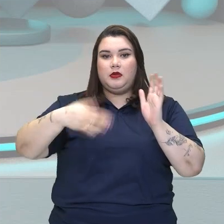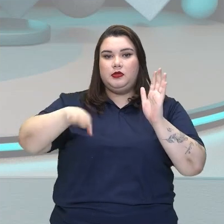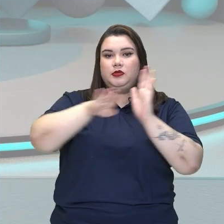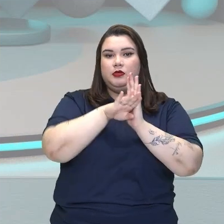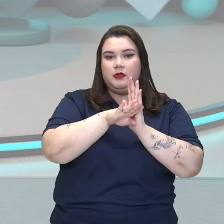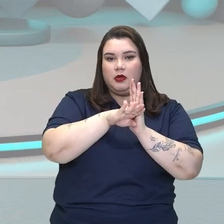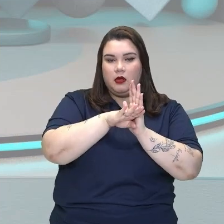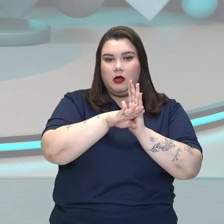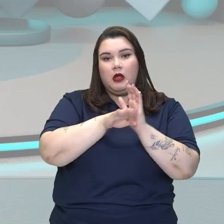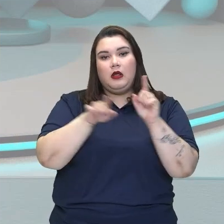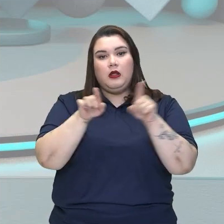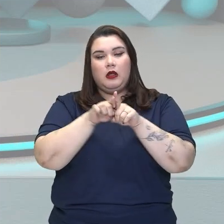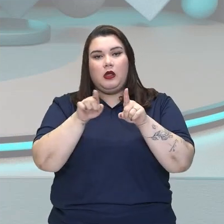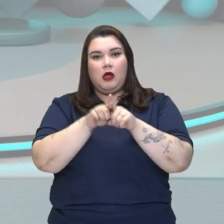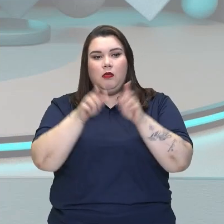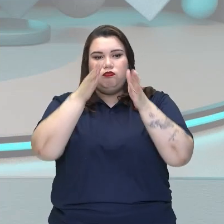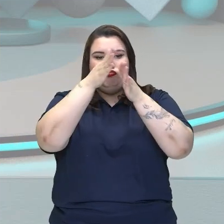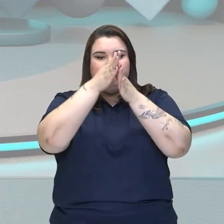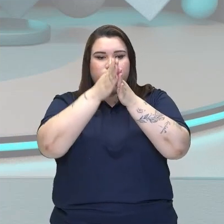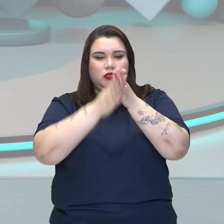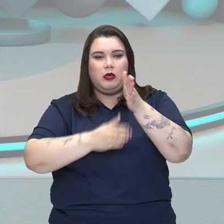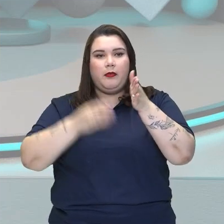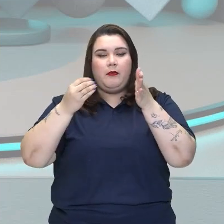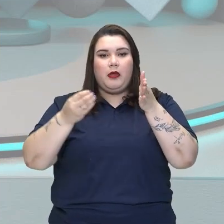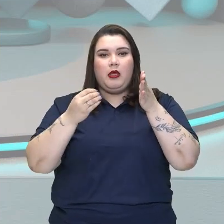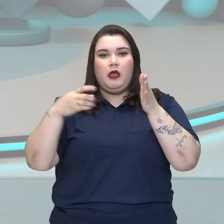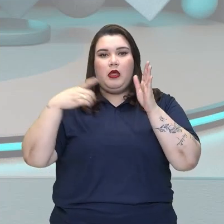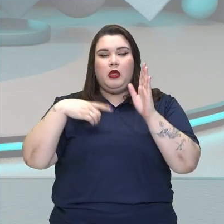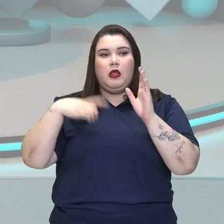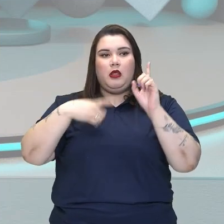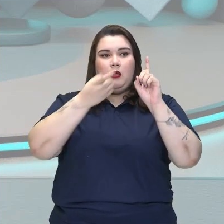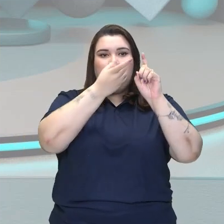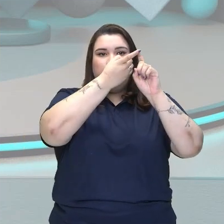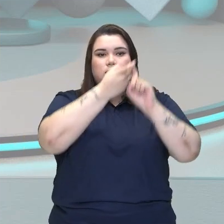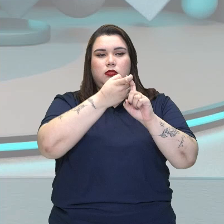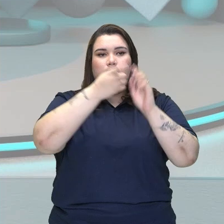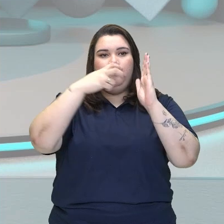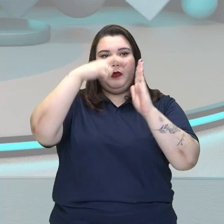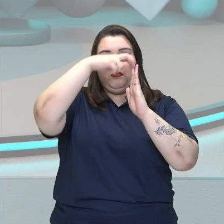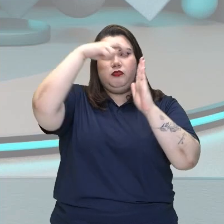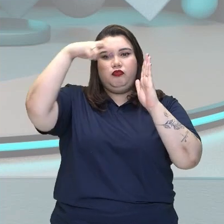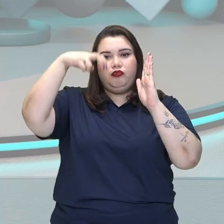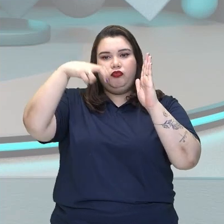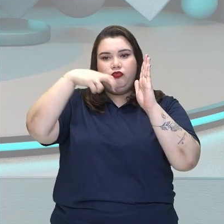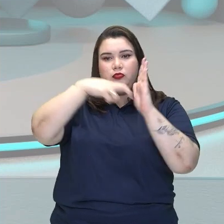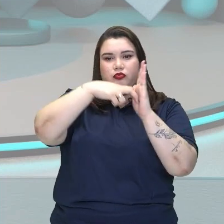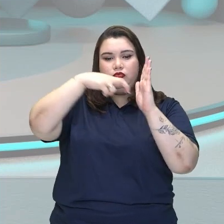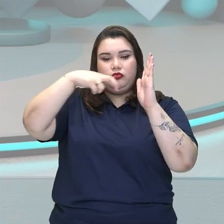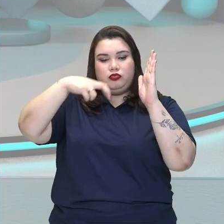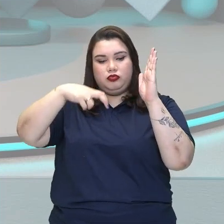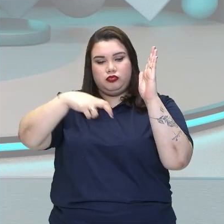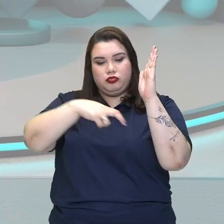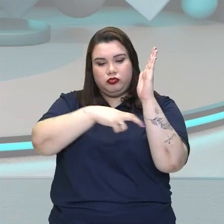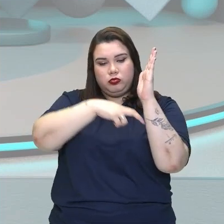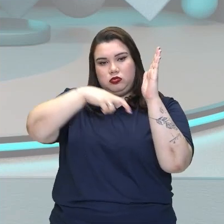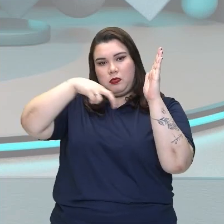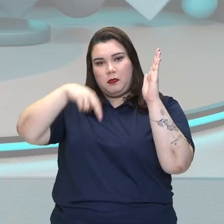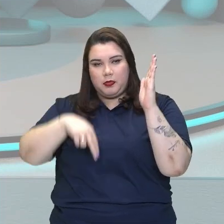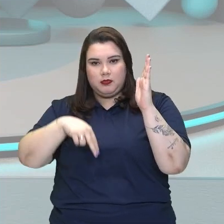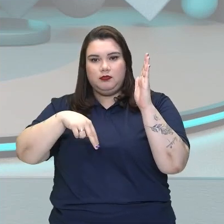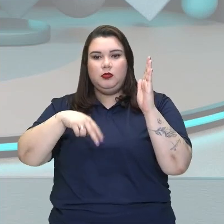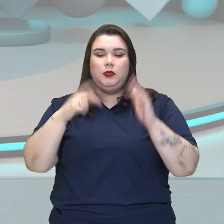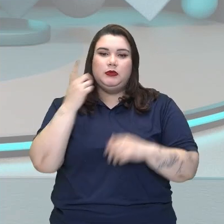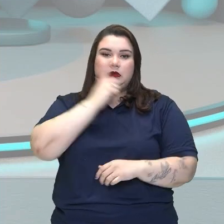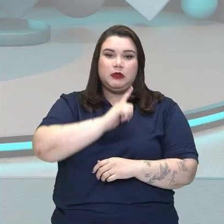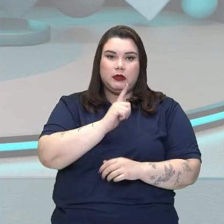as plataformas e paredões de rapel para descer novamente ao solo. Então, vocês estão vendo aí que não é só como